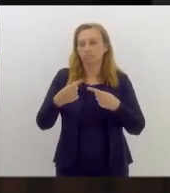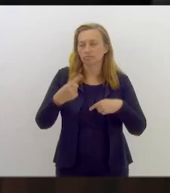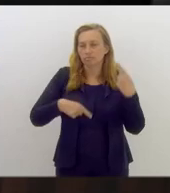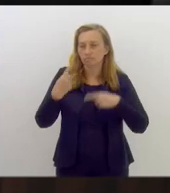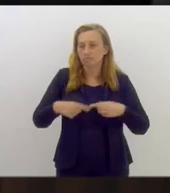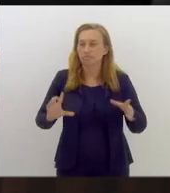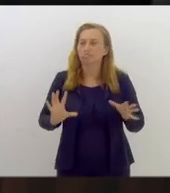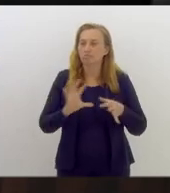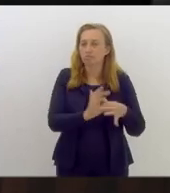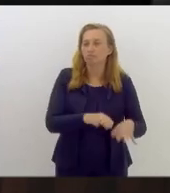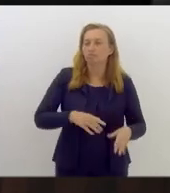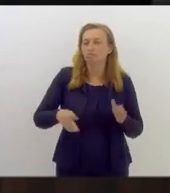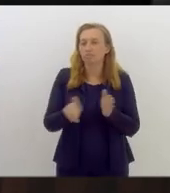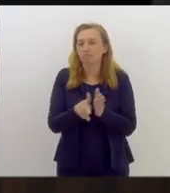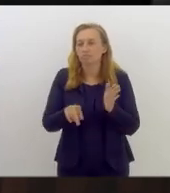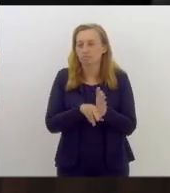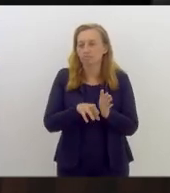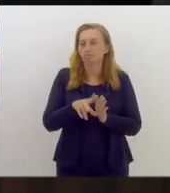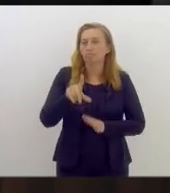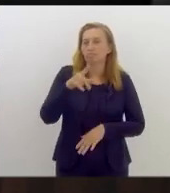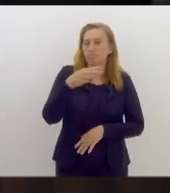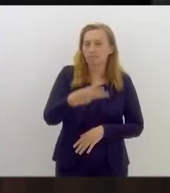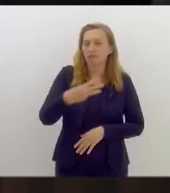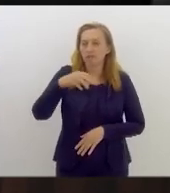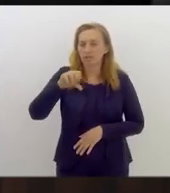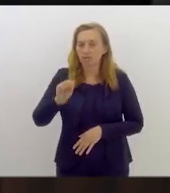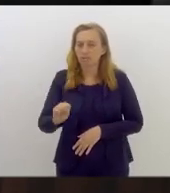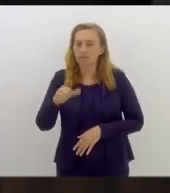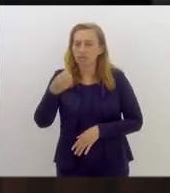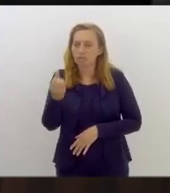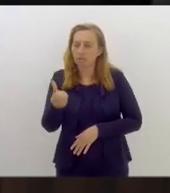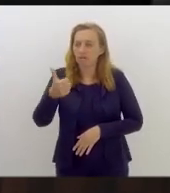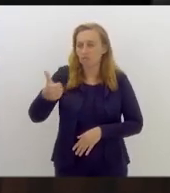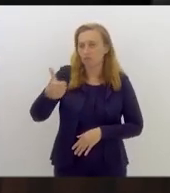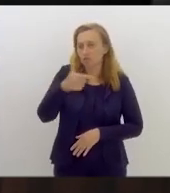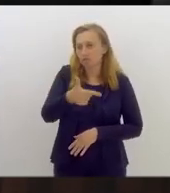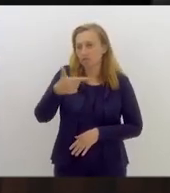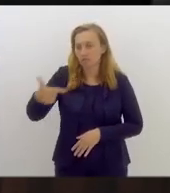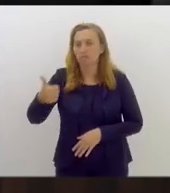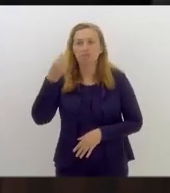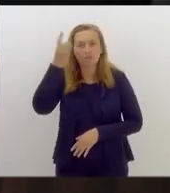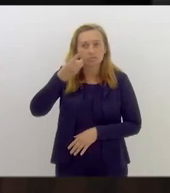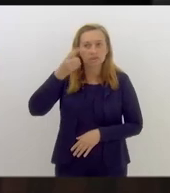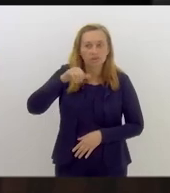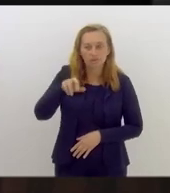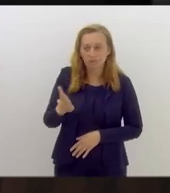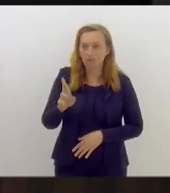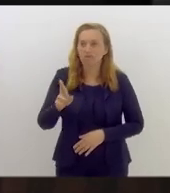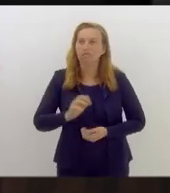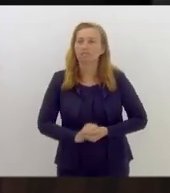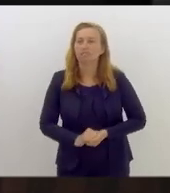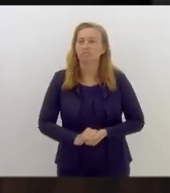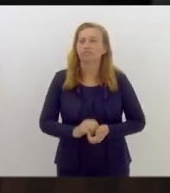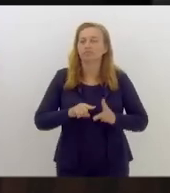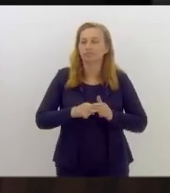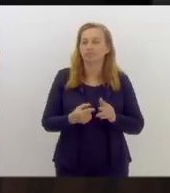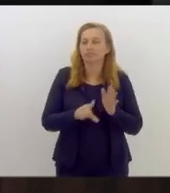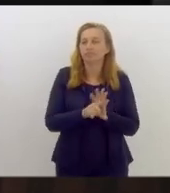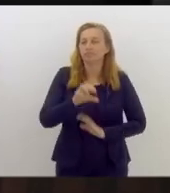emendado. Projeto de lei 3861-A de 21, de autoria do deputado Valdeque Carneiro, que altera a